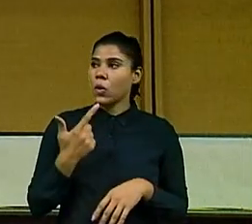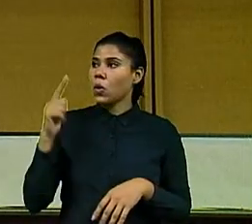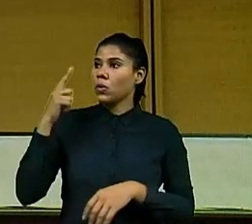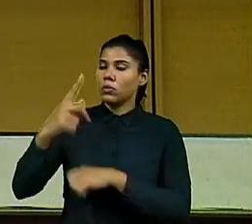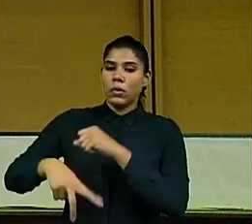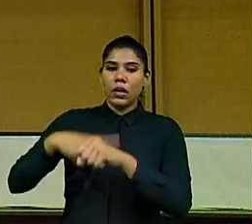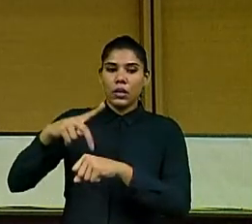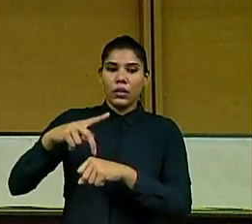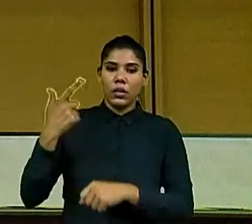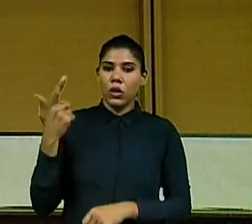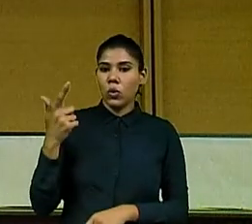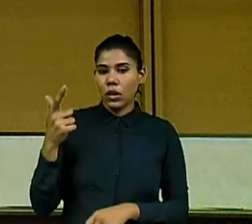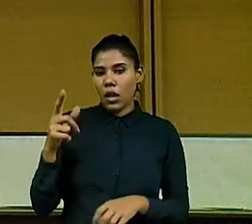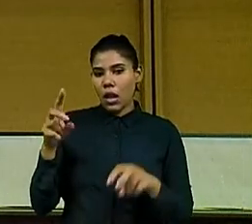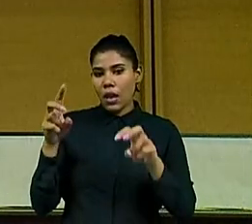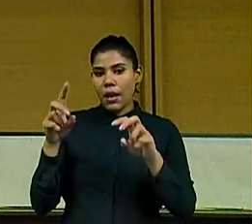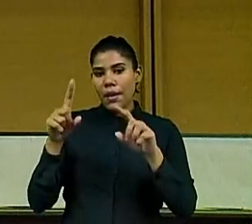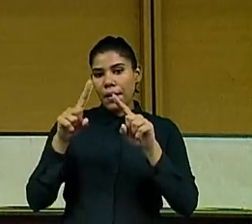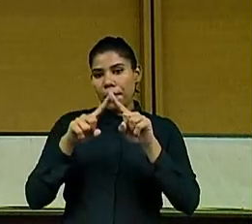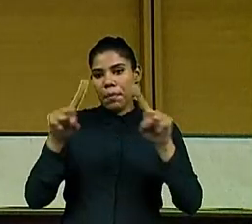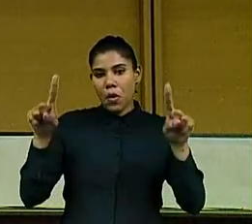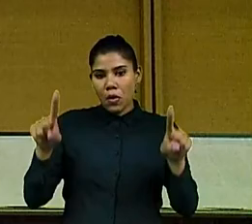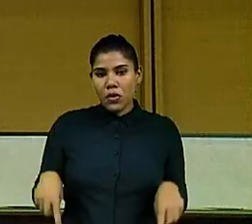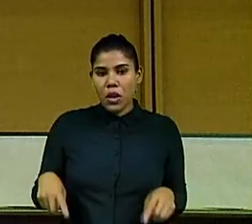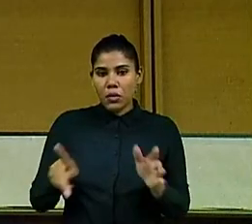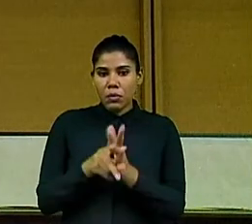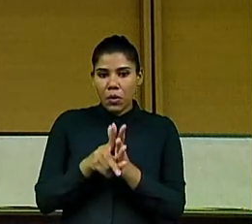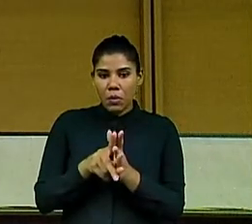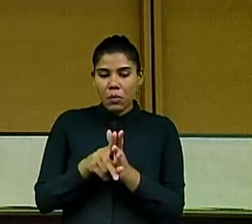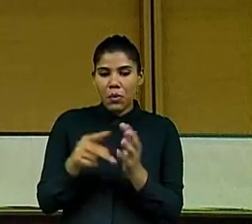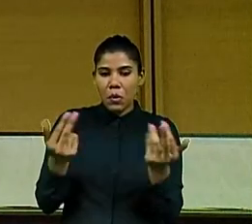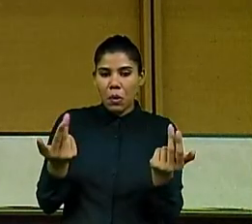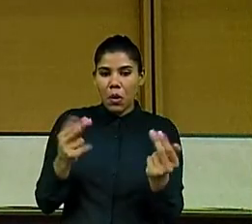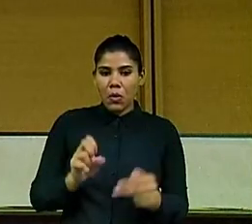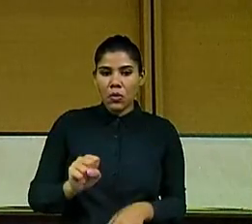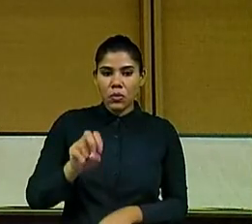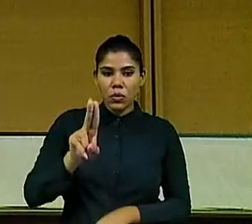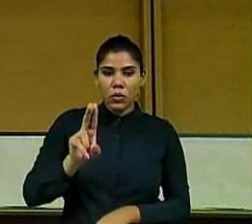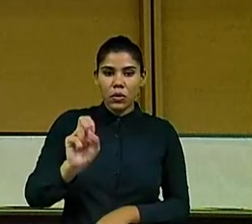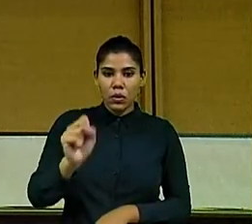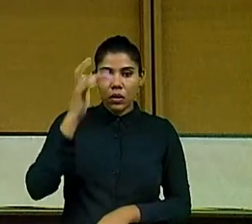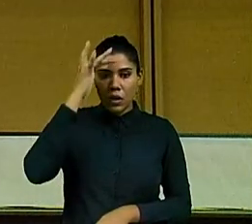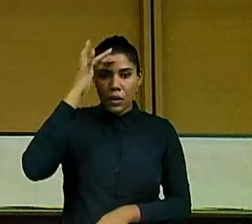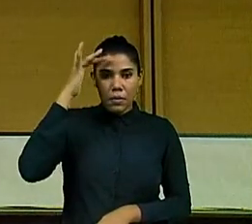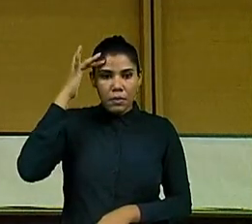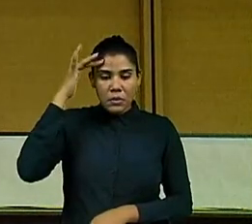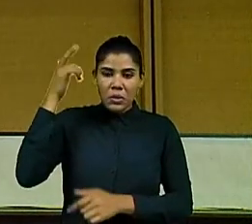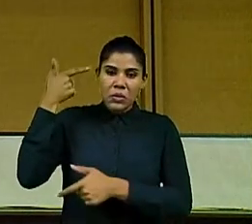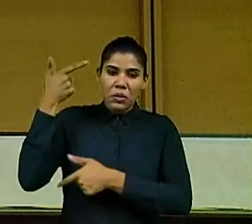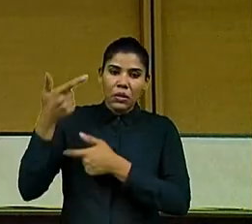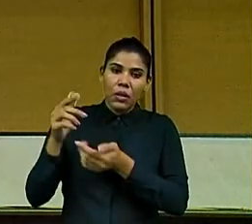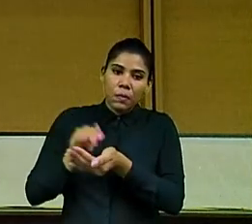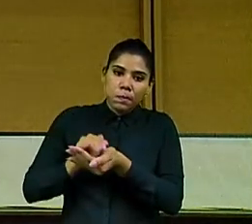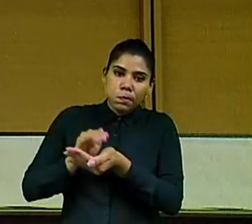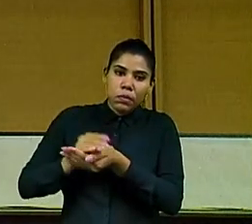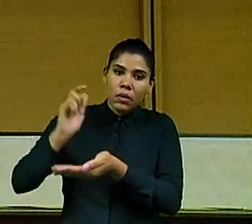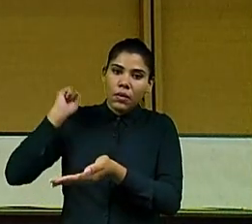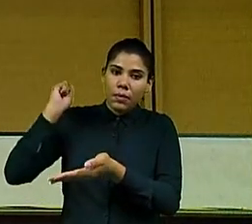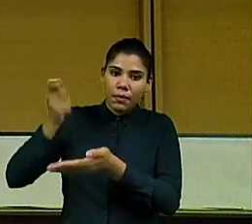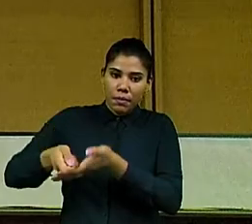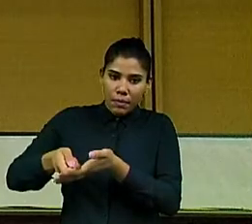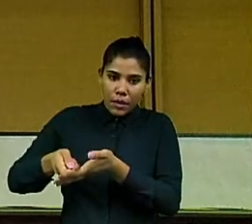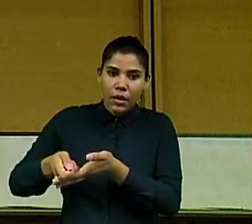não tem um modelo né semelhante ao SUS você vê as pessoas aduras penas pagando